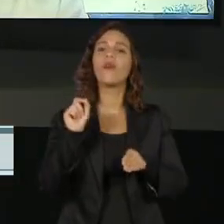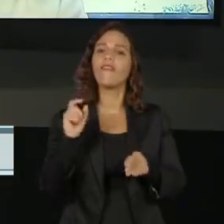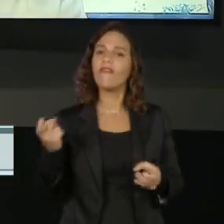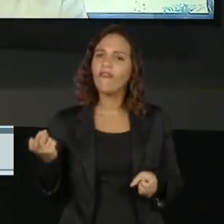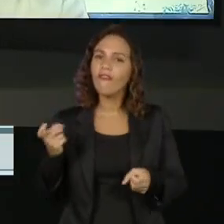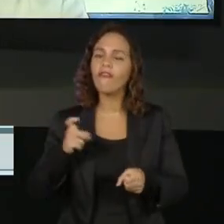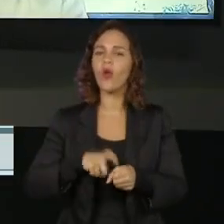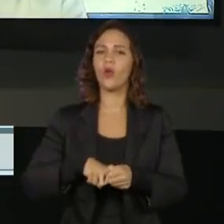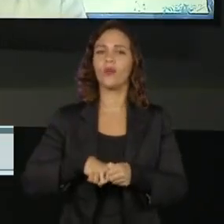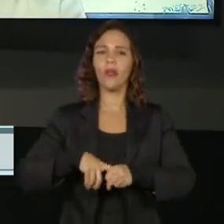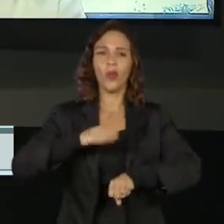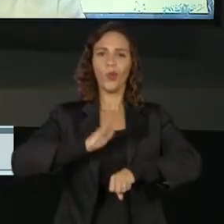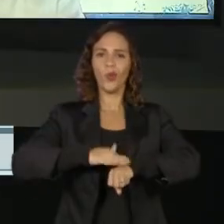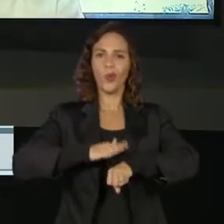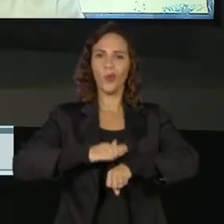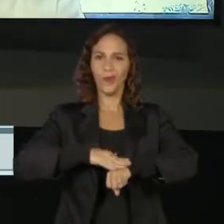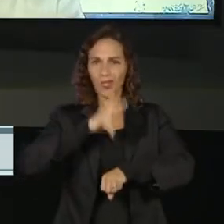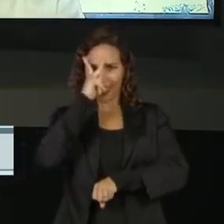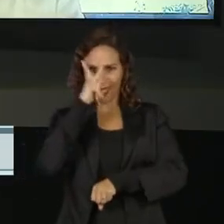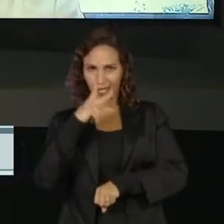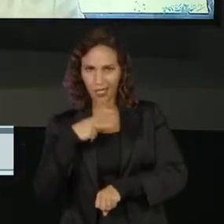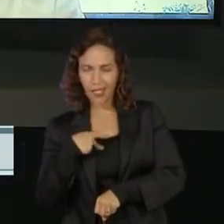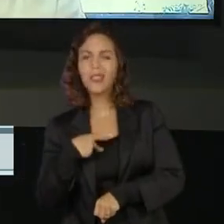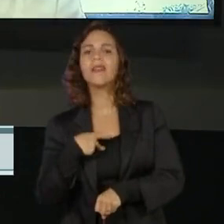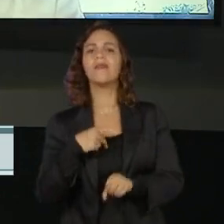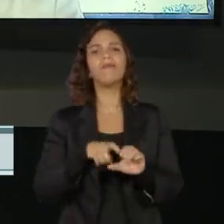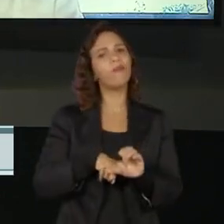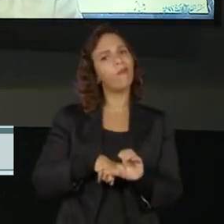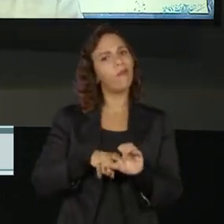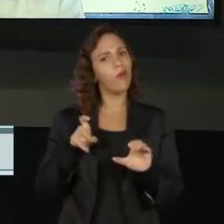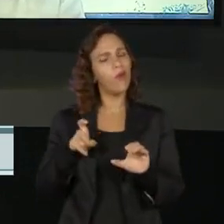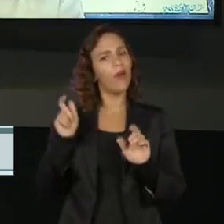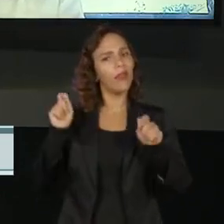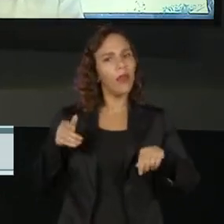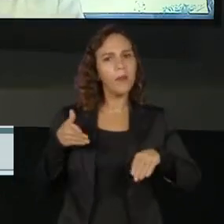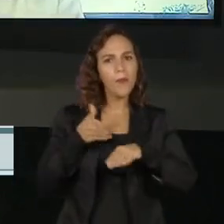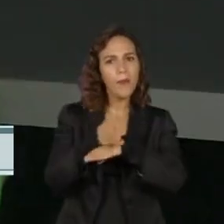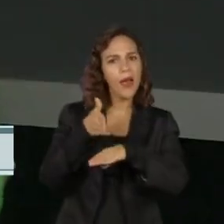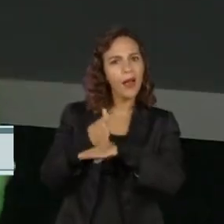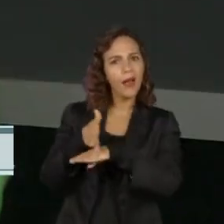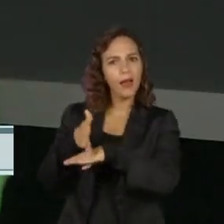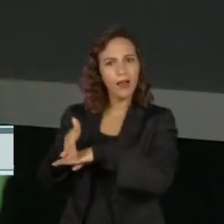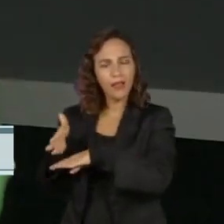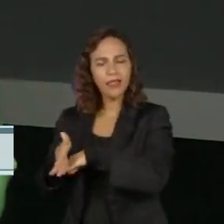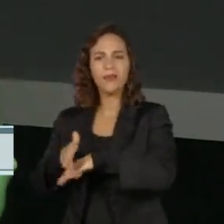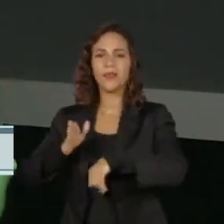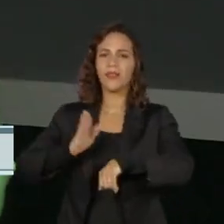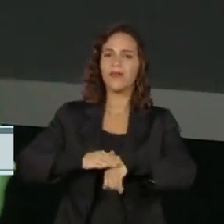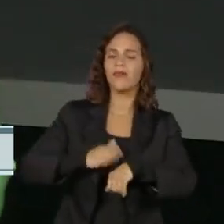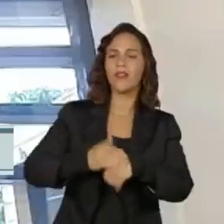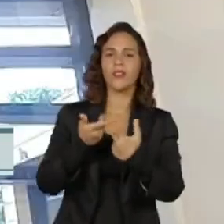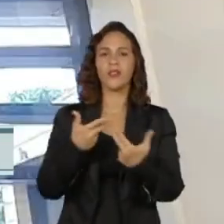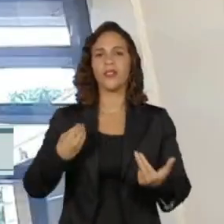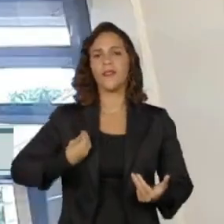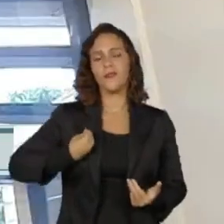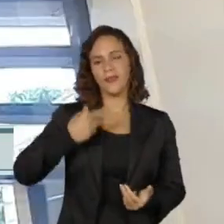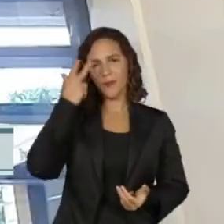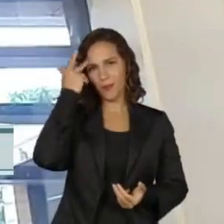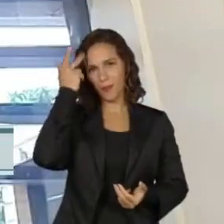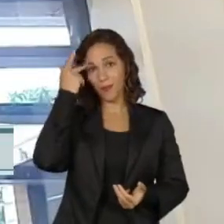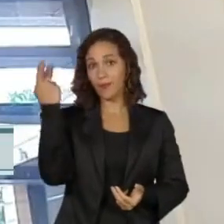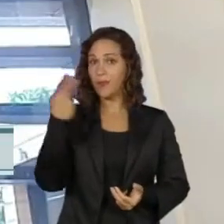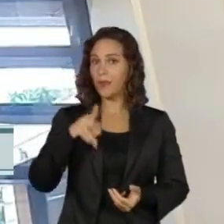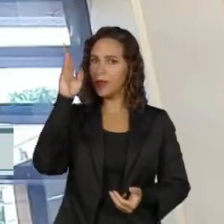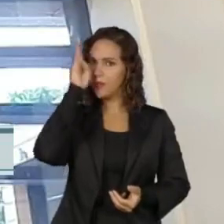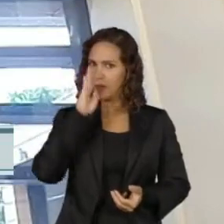retomada, de autonomia e independência, permitir uma maior participação dos indivíduos nas suas atividades do dia a dia. No nosso país, a